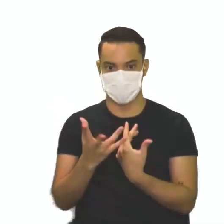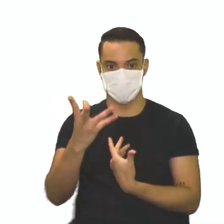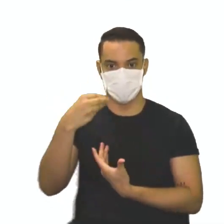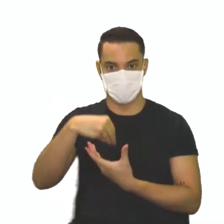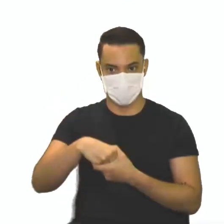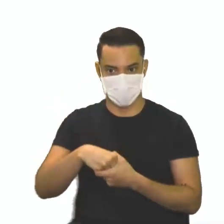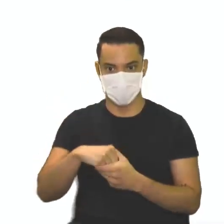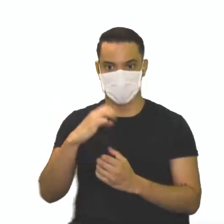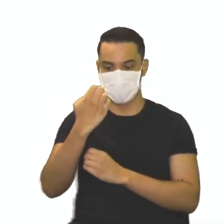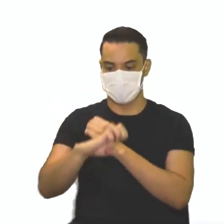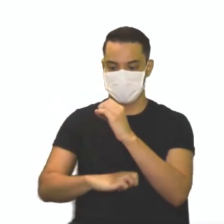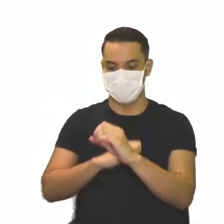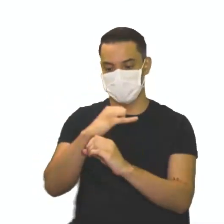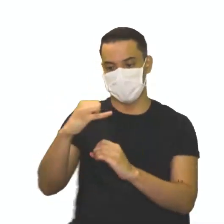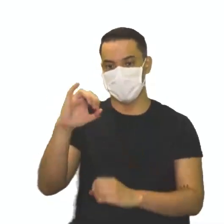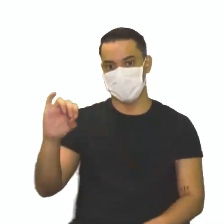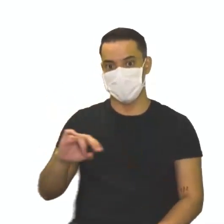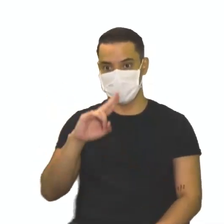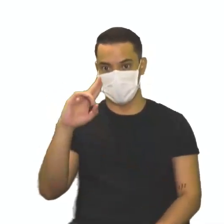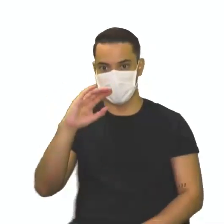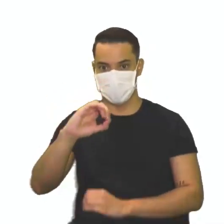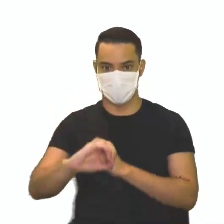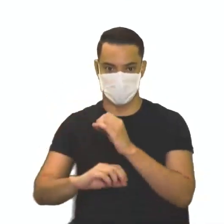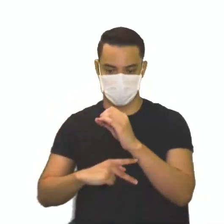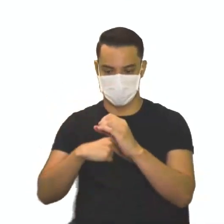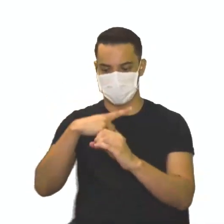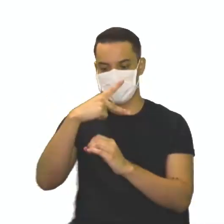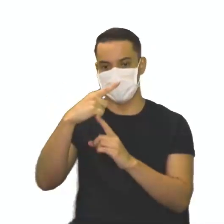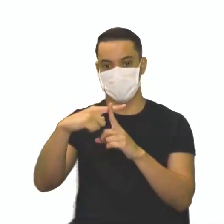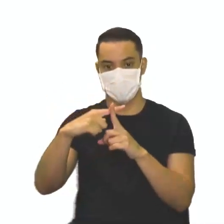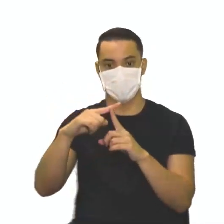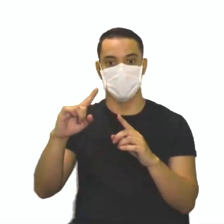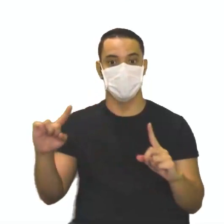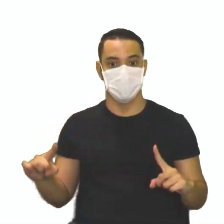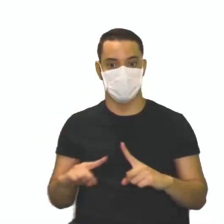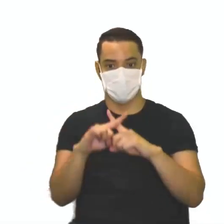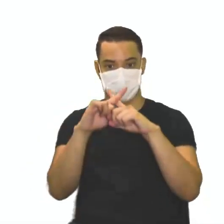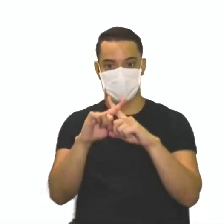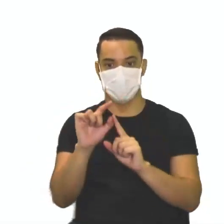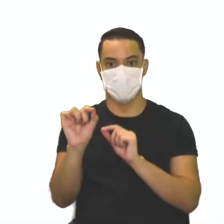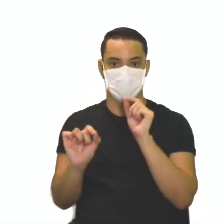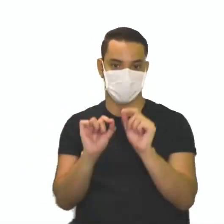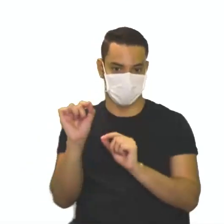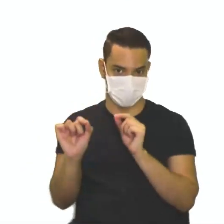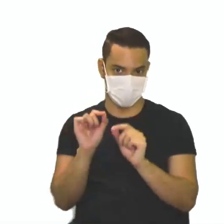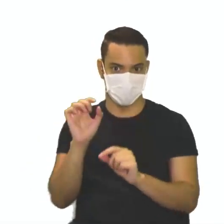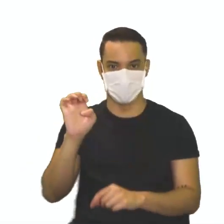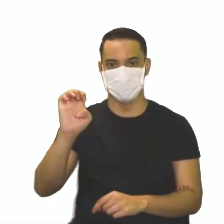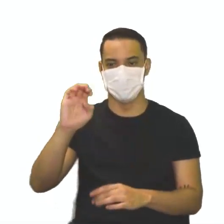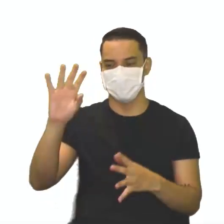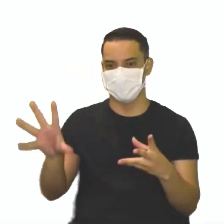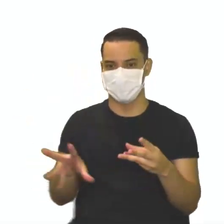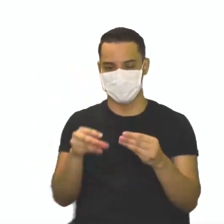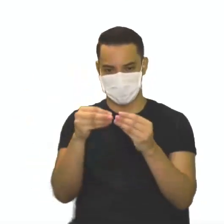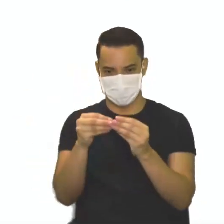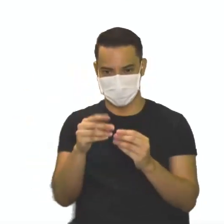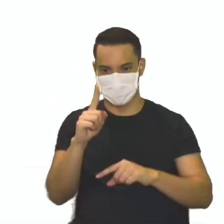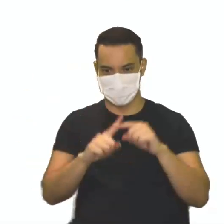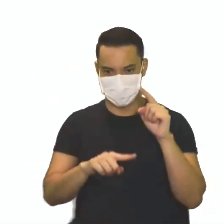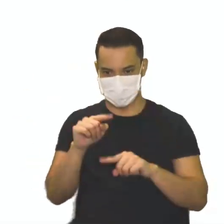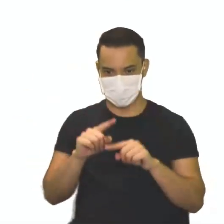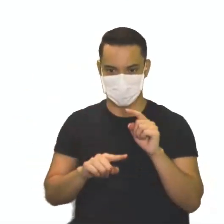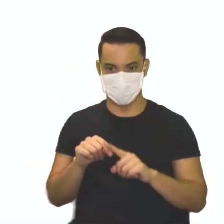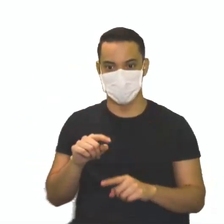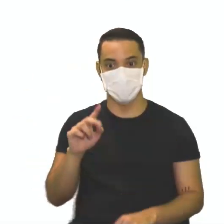de elétrons ou de prótons, vezes o valor da carga elementar, ok? Lembrando que a nossa carga